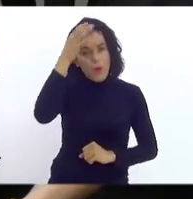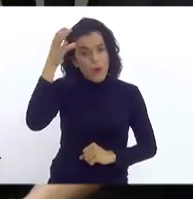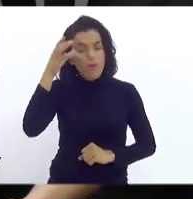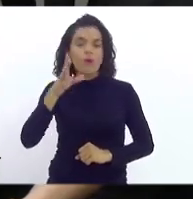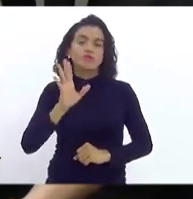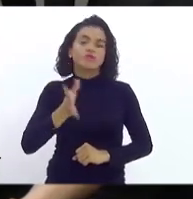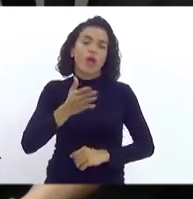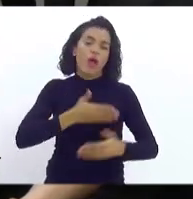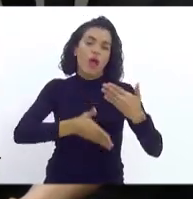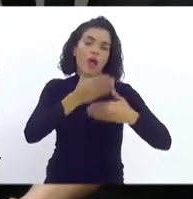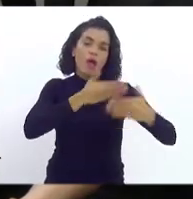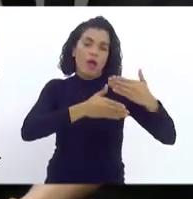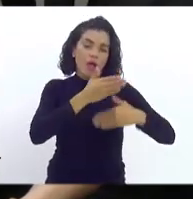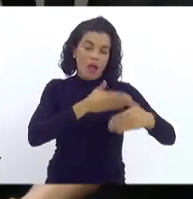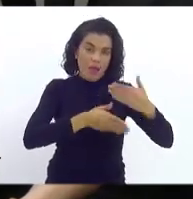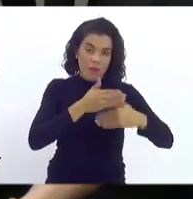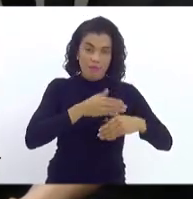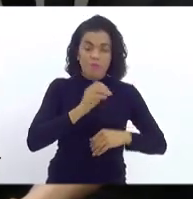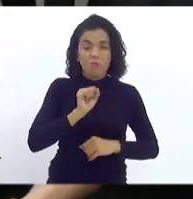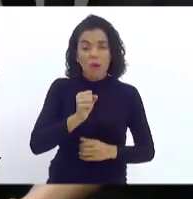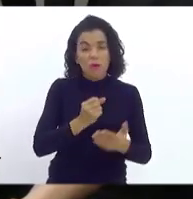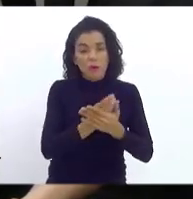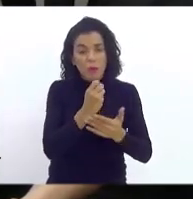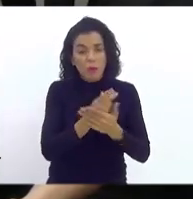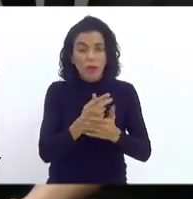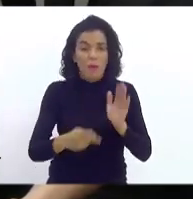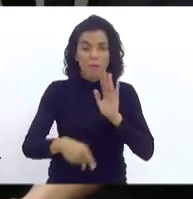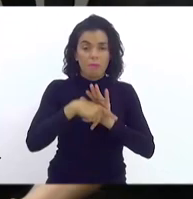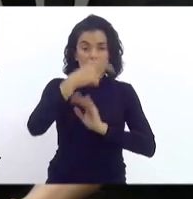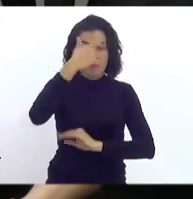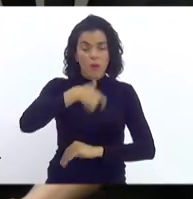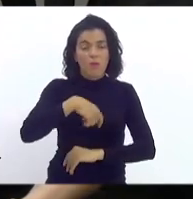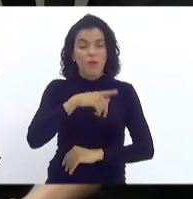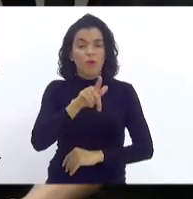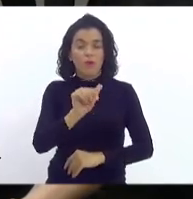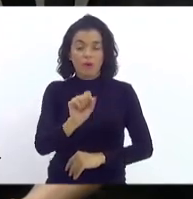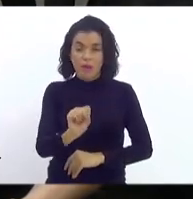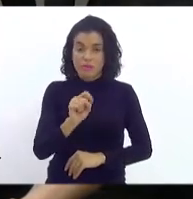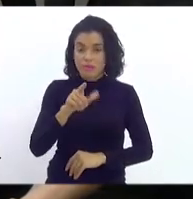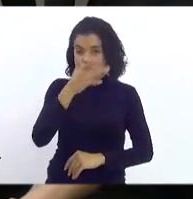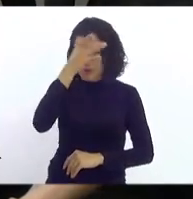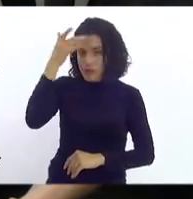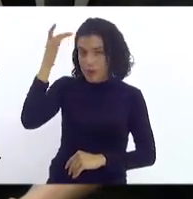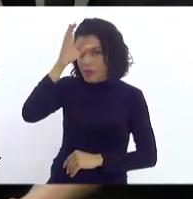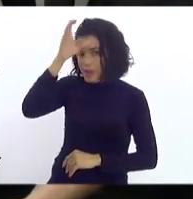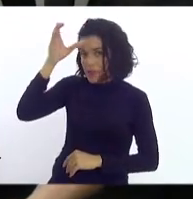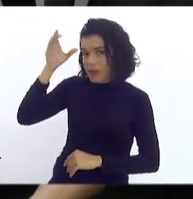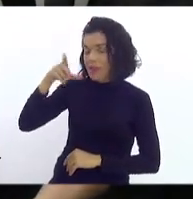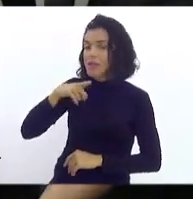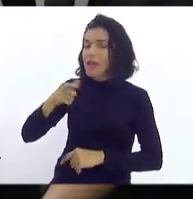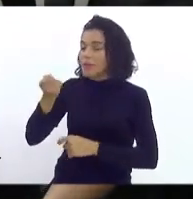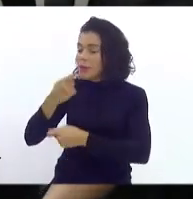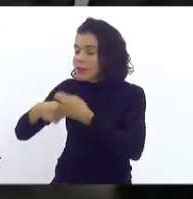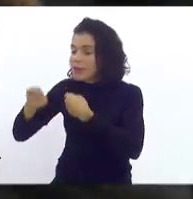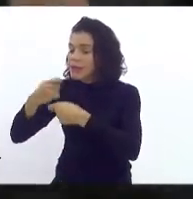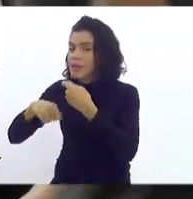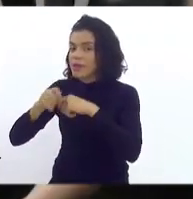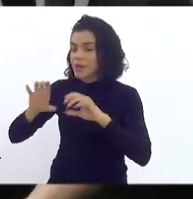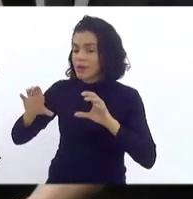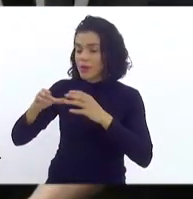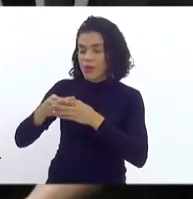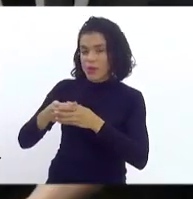são clientes livres no mercado, eles podem comprar seu próprio gás. Os demais clientes, existe uma negociação coletiva